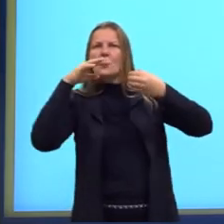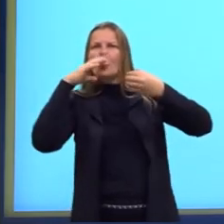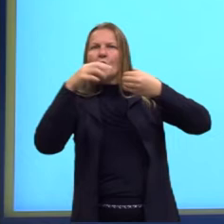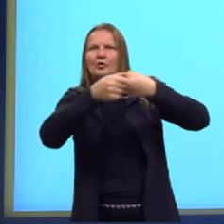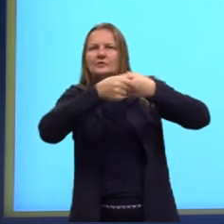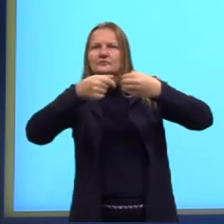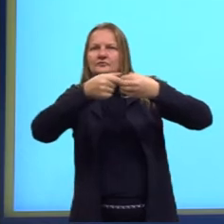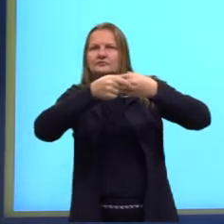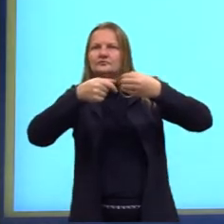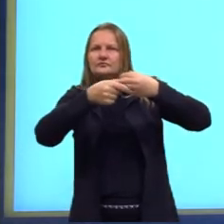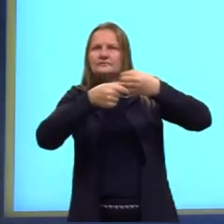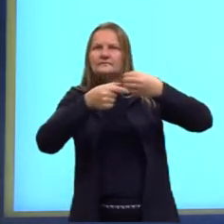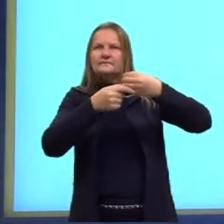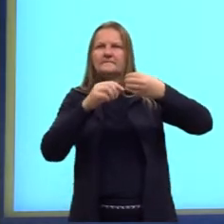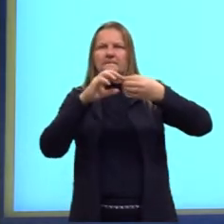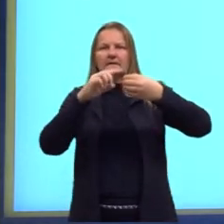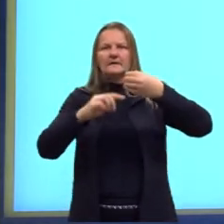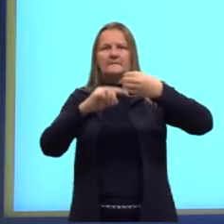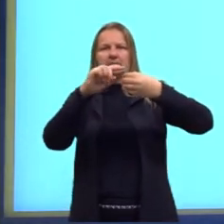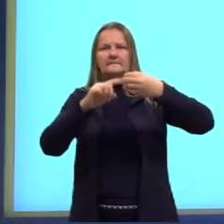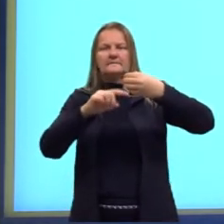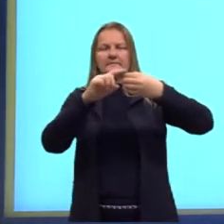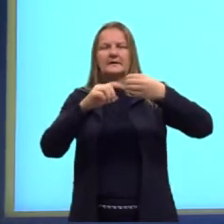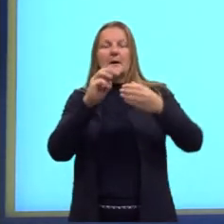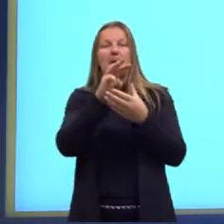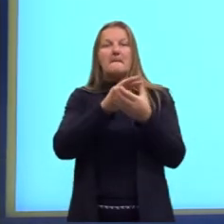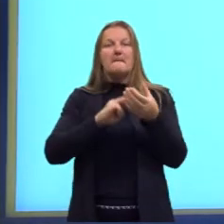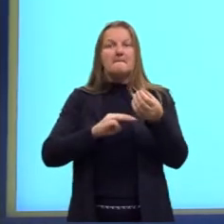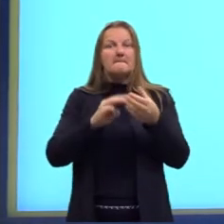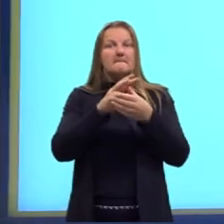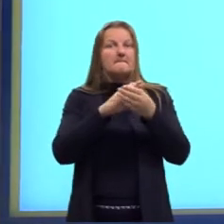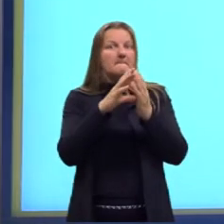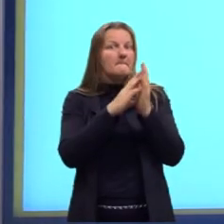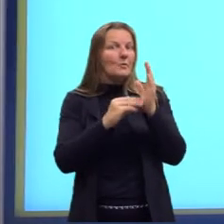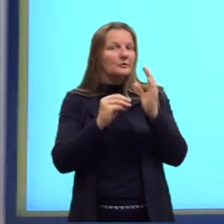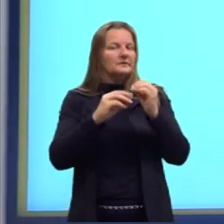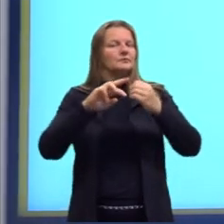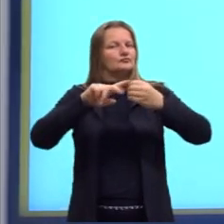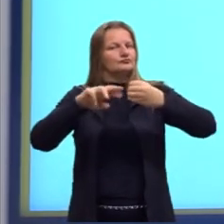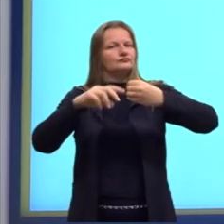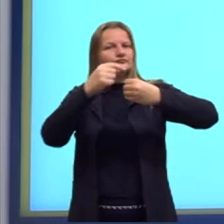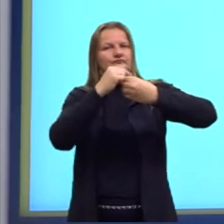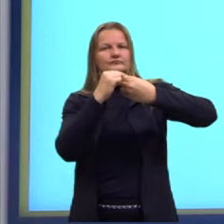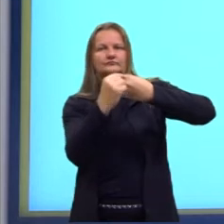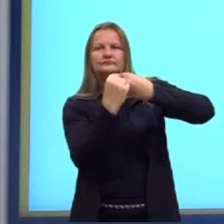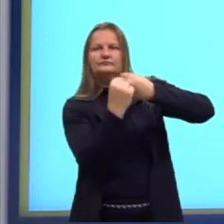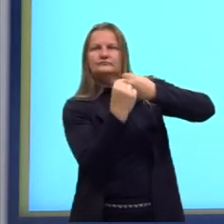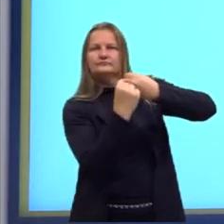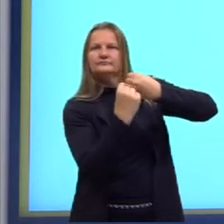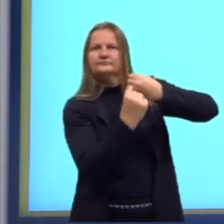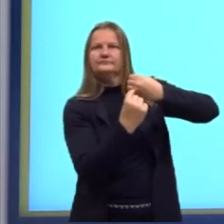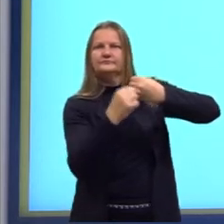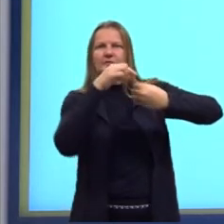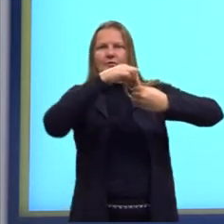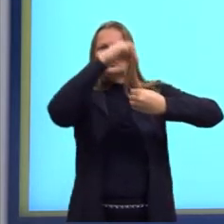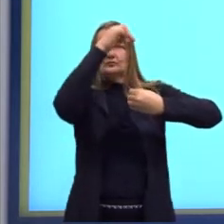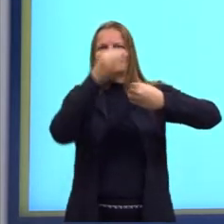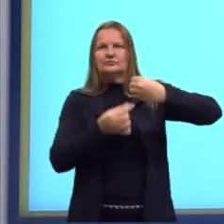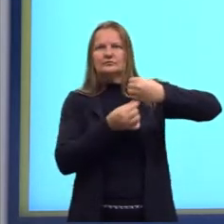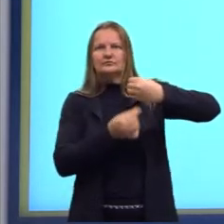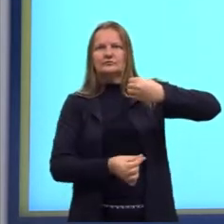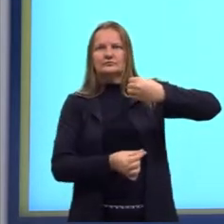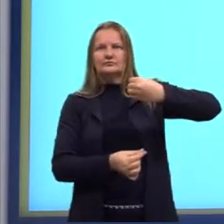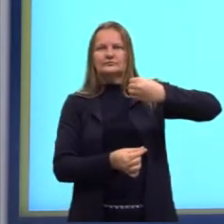e elas são diferentes né conforme o modelo que tu tem de resistor essas listas aqui ela